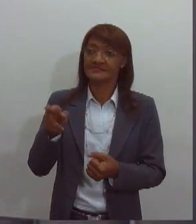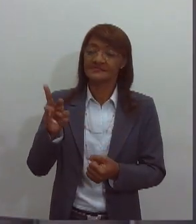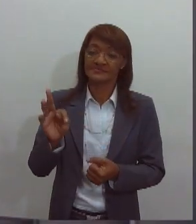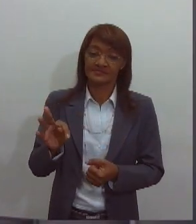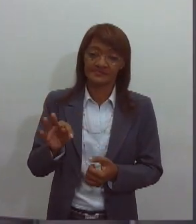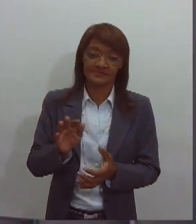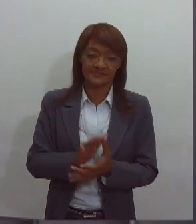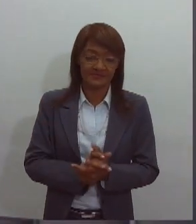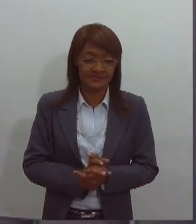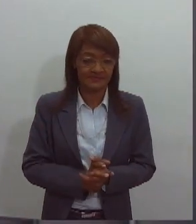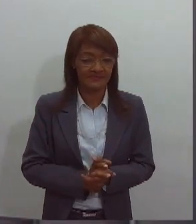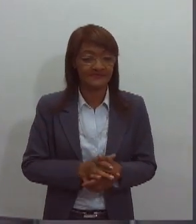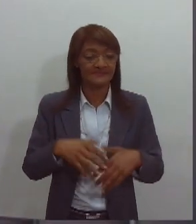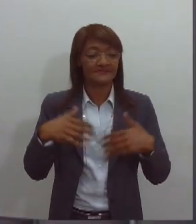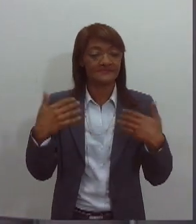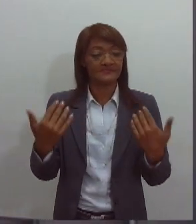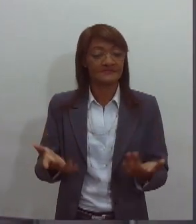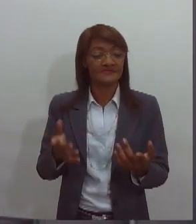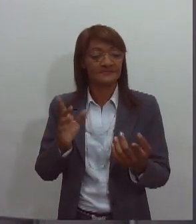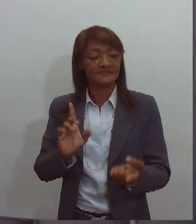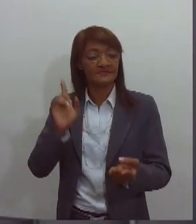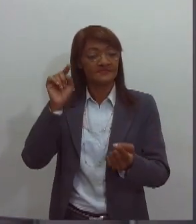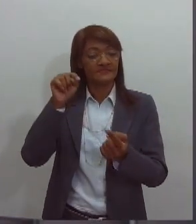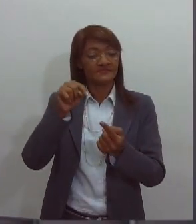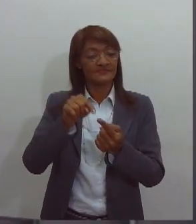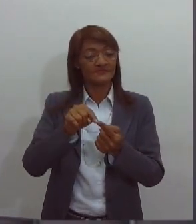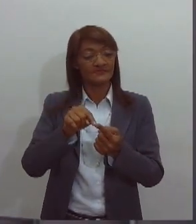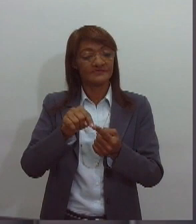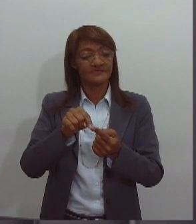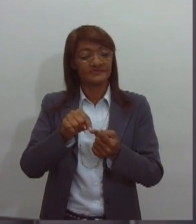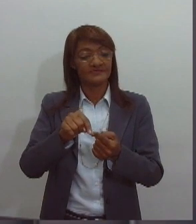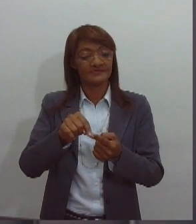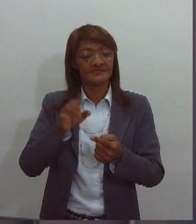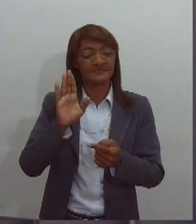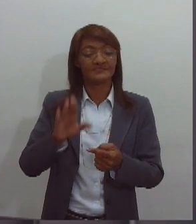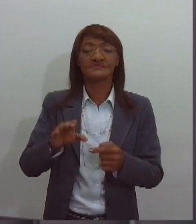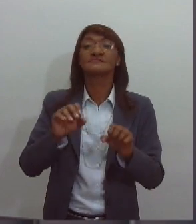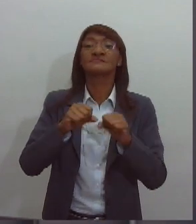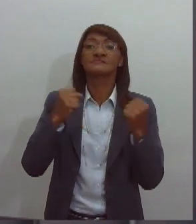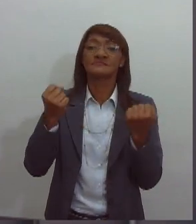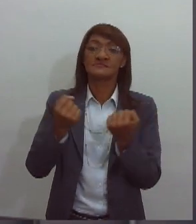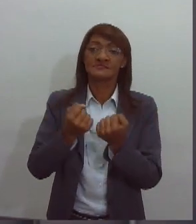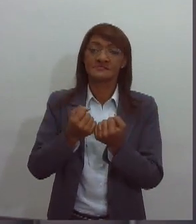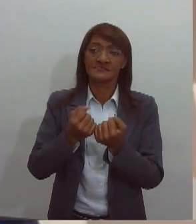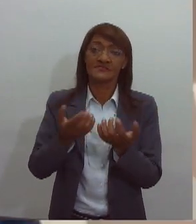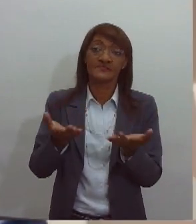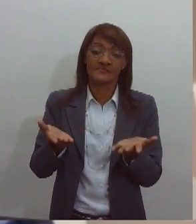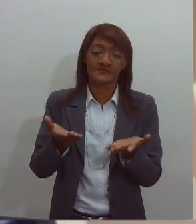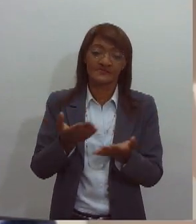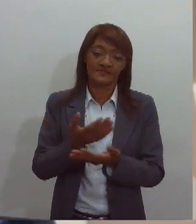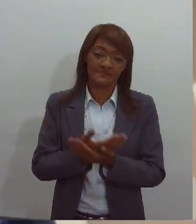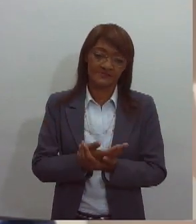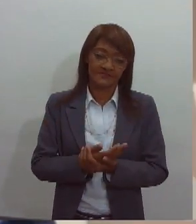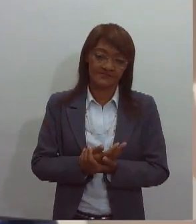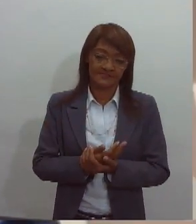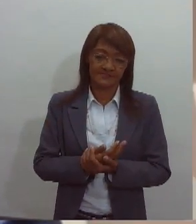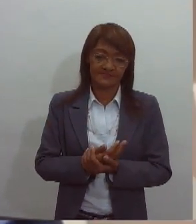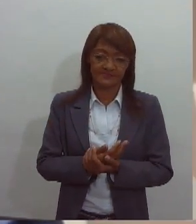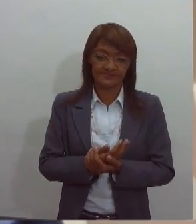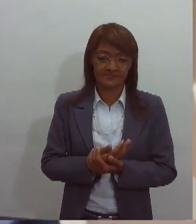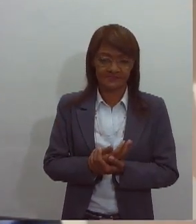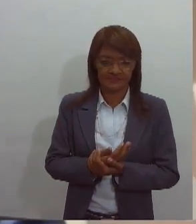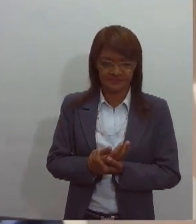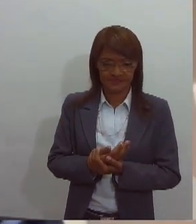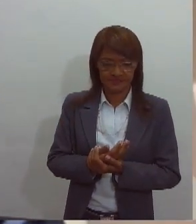então, o objetivo principal deste evento? Vamos lá. Entre os objetivos, o